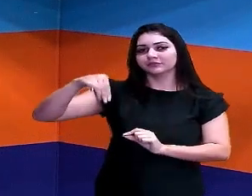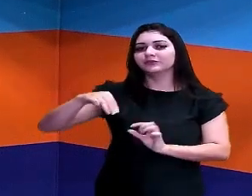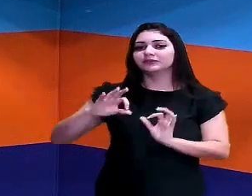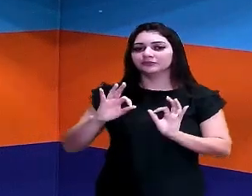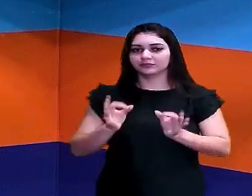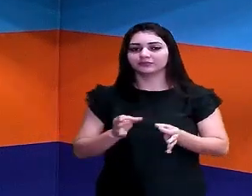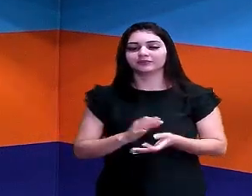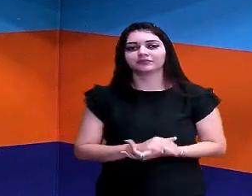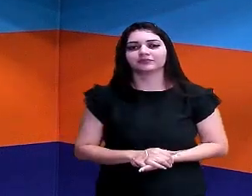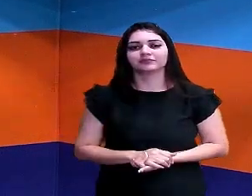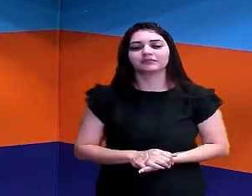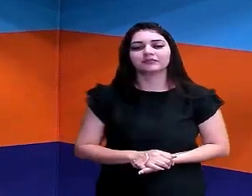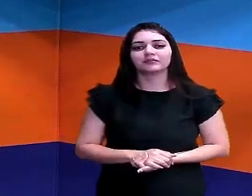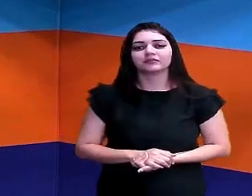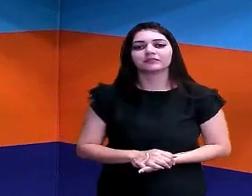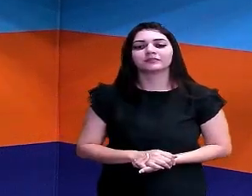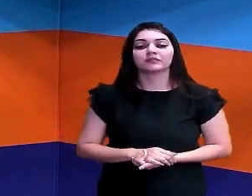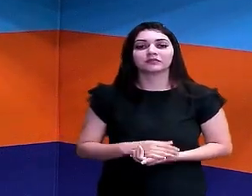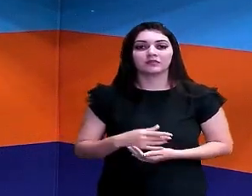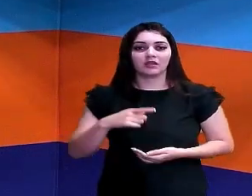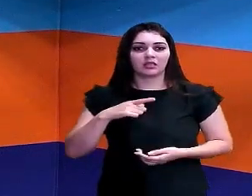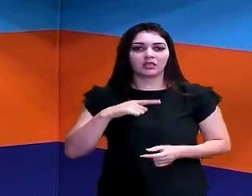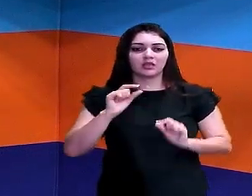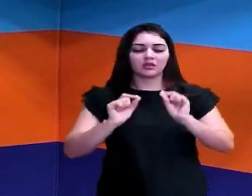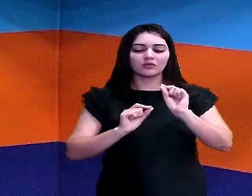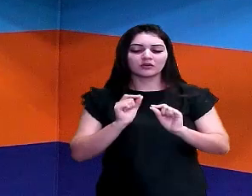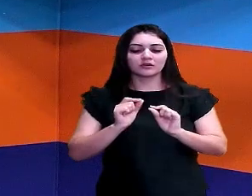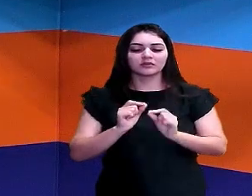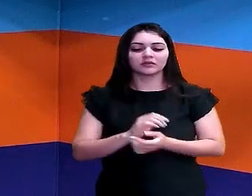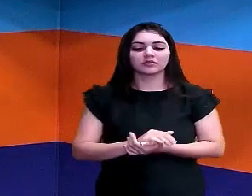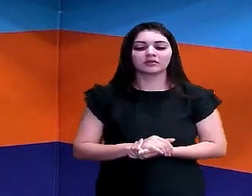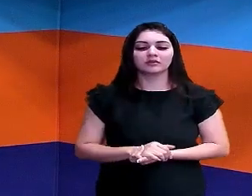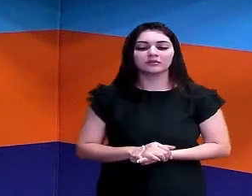certo? Agora aqui, ó, lá daquele anota aí,